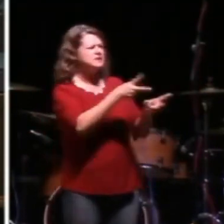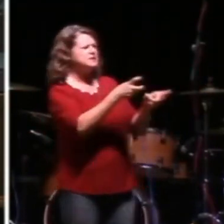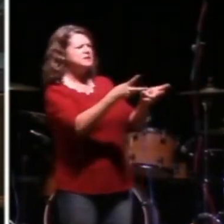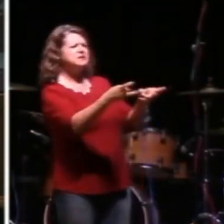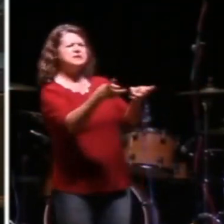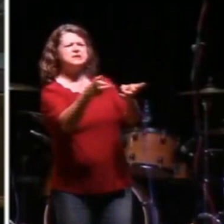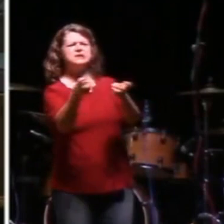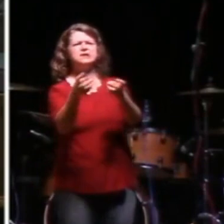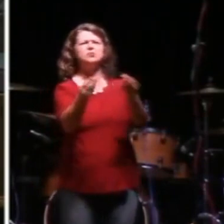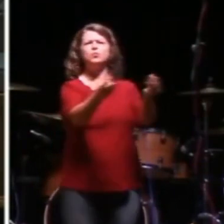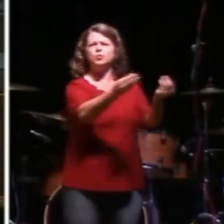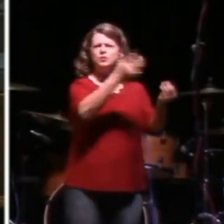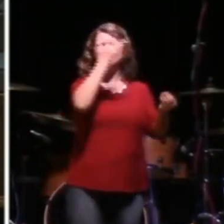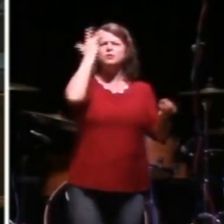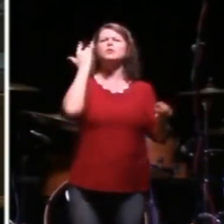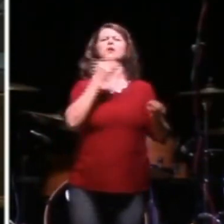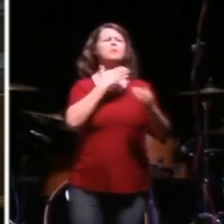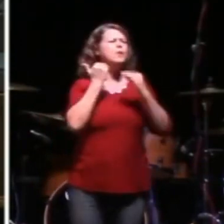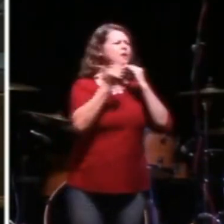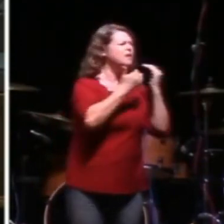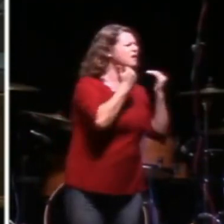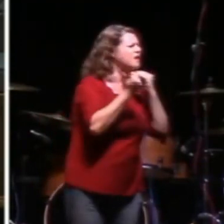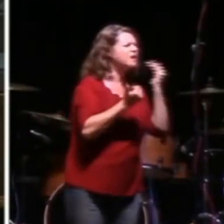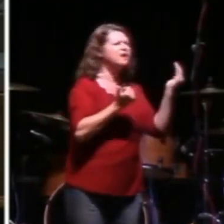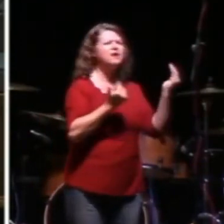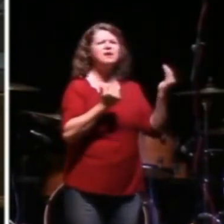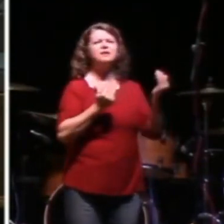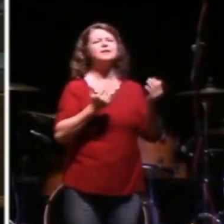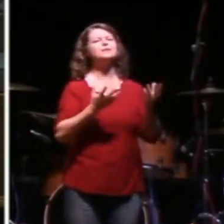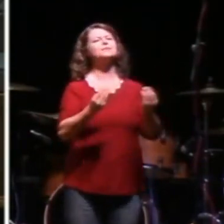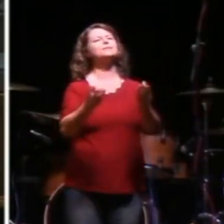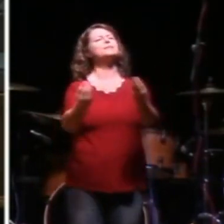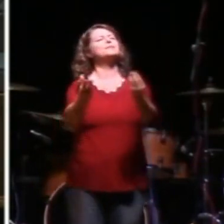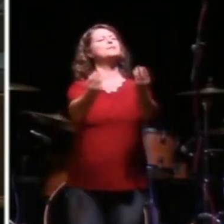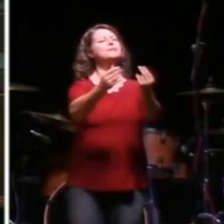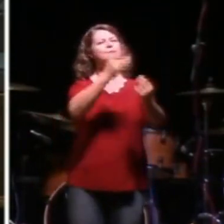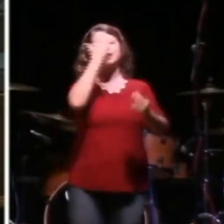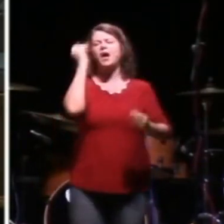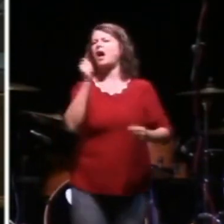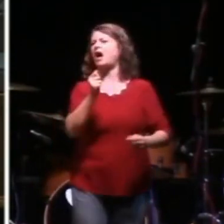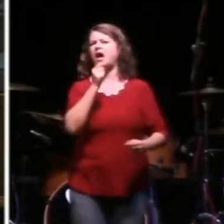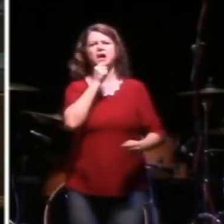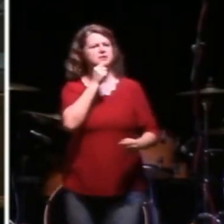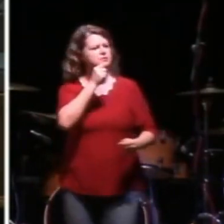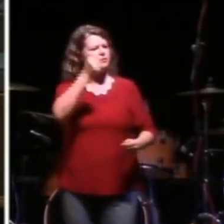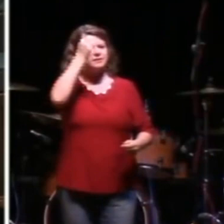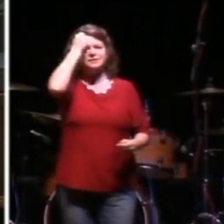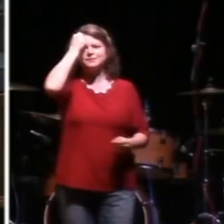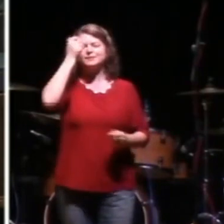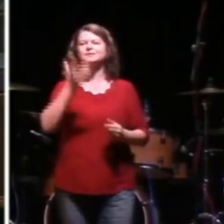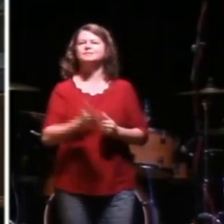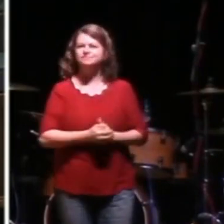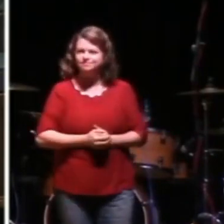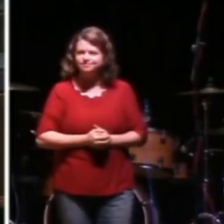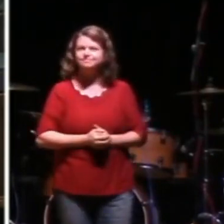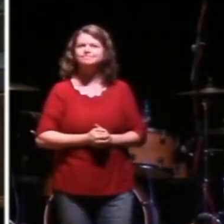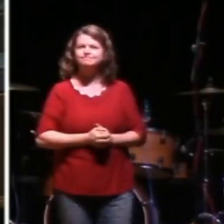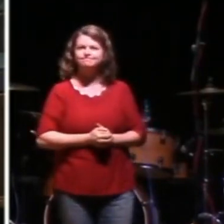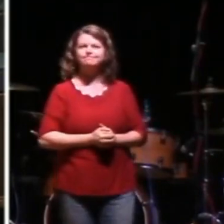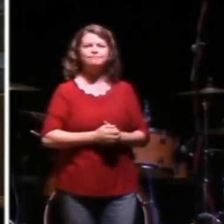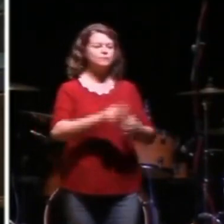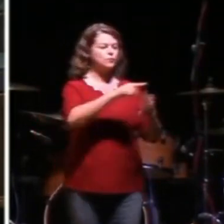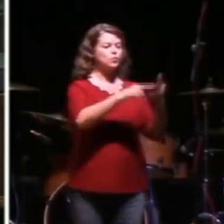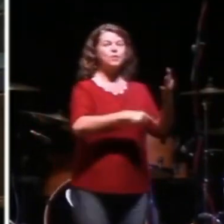e tem muita gente não se arrepende e o esporte cavaleiros são os quatro mil seres quebrado o quinto primeiro selo